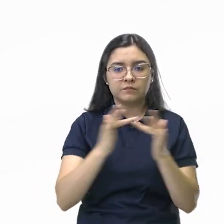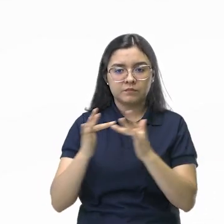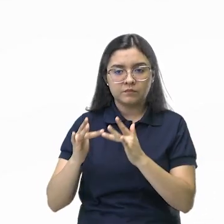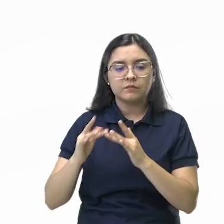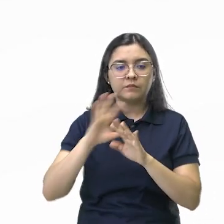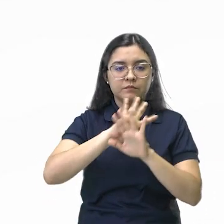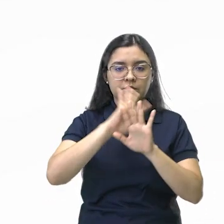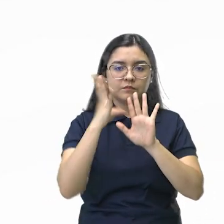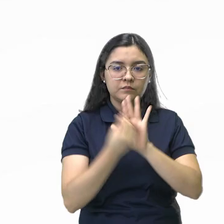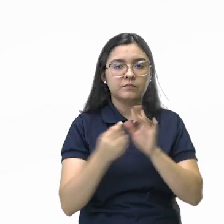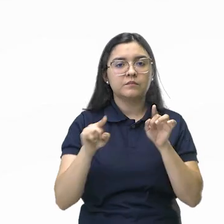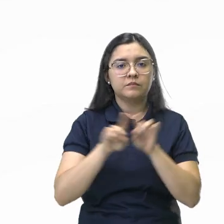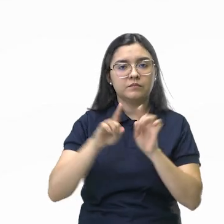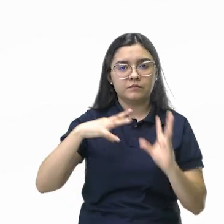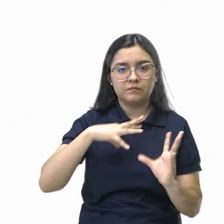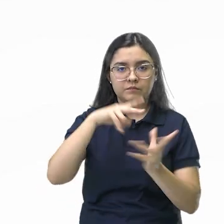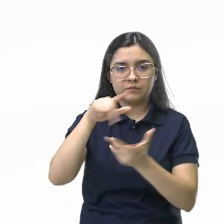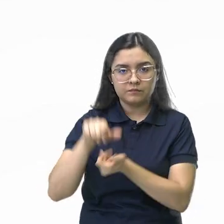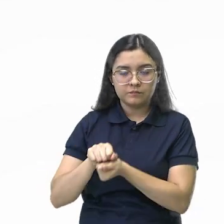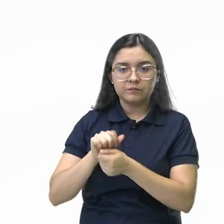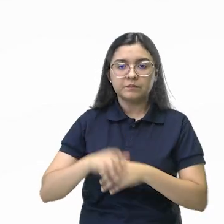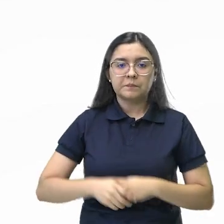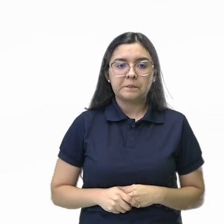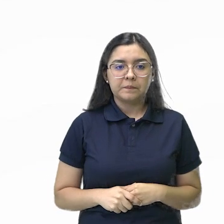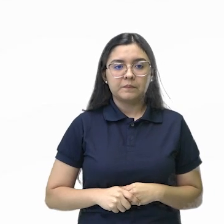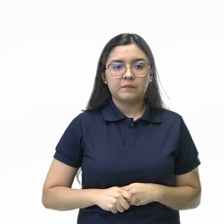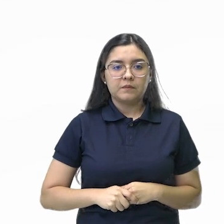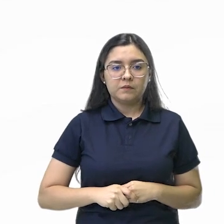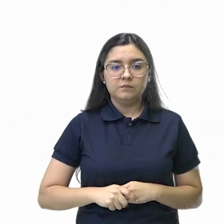linguagens no contexto amazônico e global.